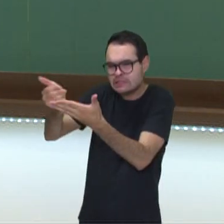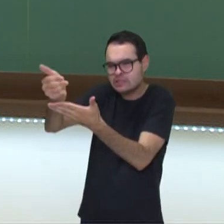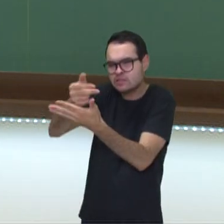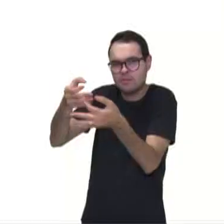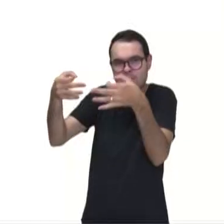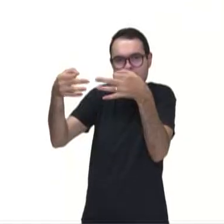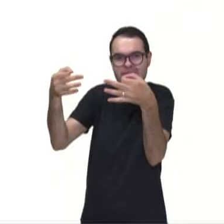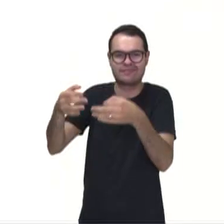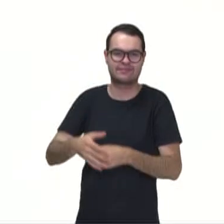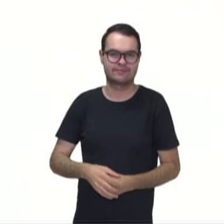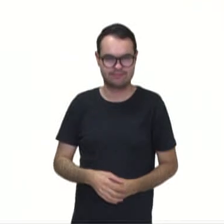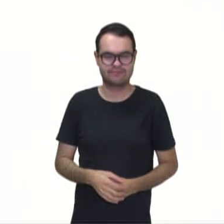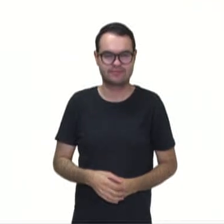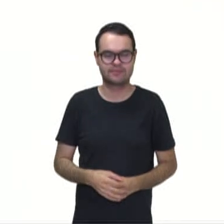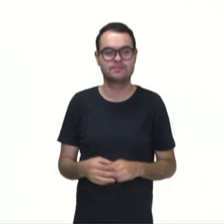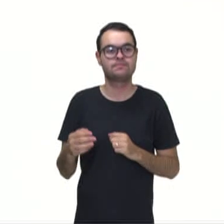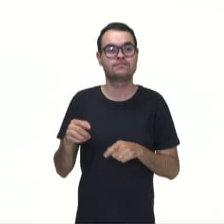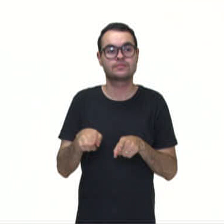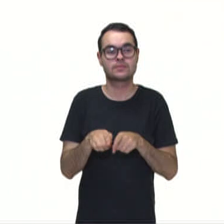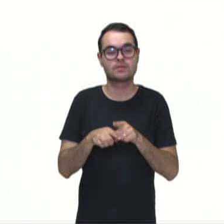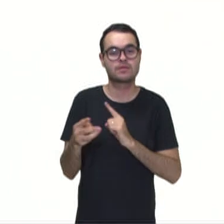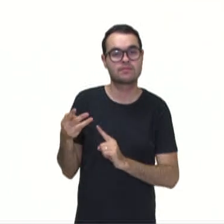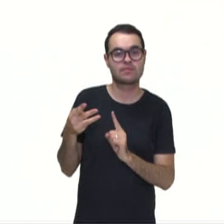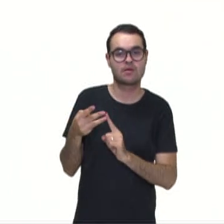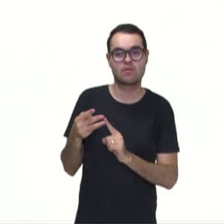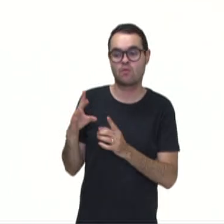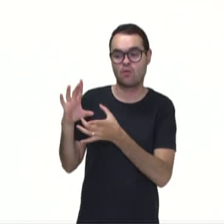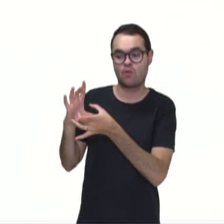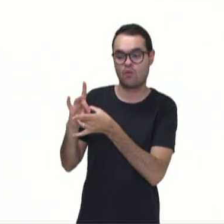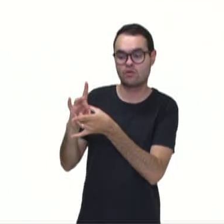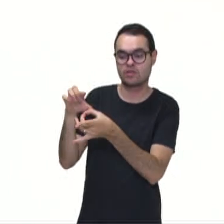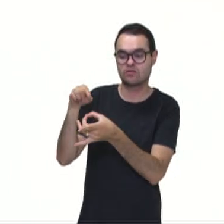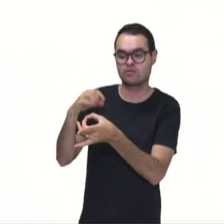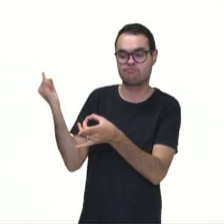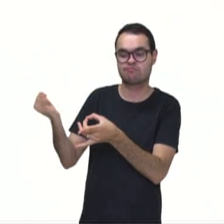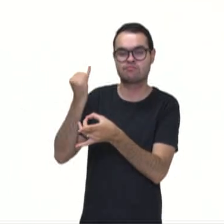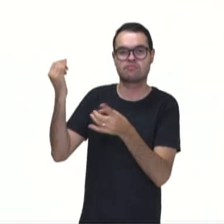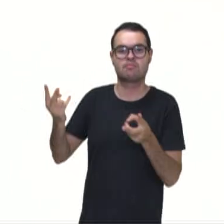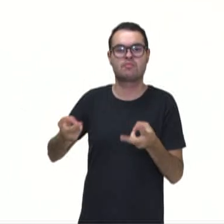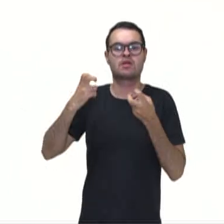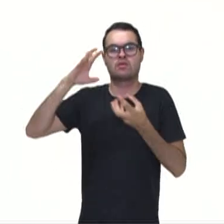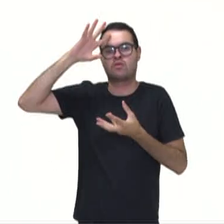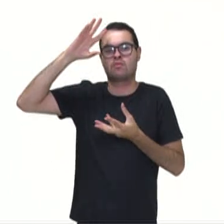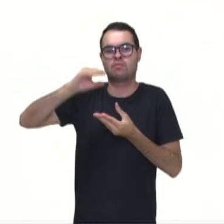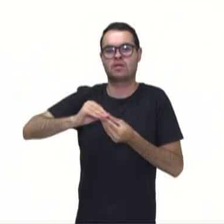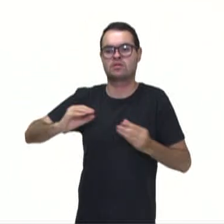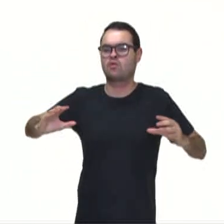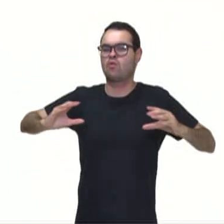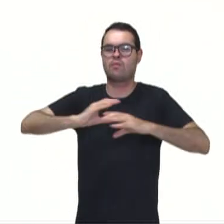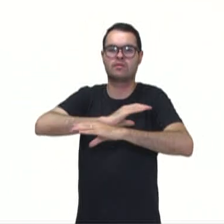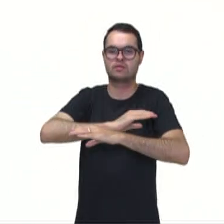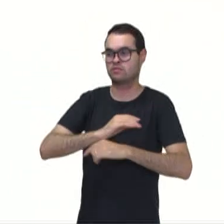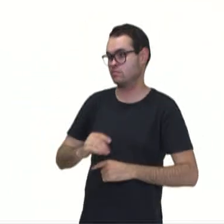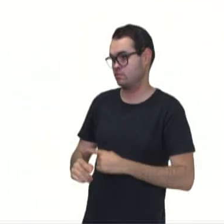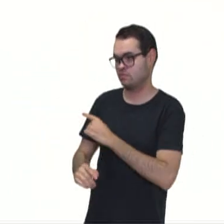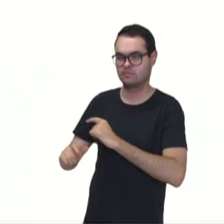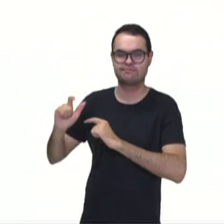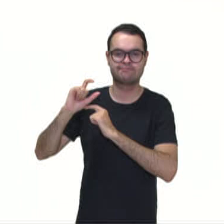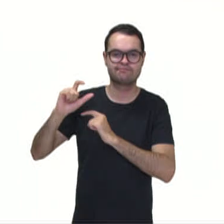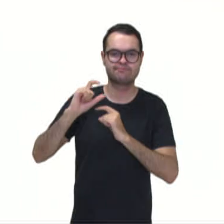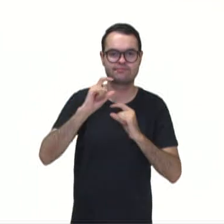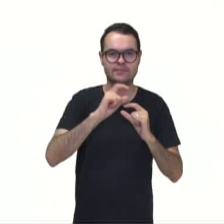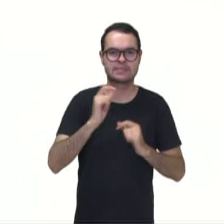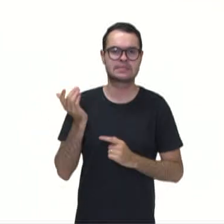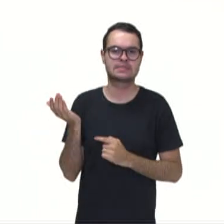E, finalmente, identificamos a importância do contexto para a interpretação mais completa da tirinha e que uma tirinha pode